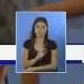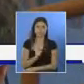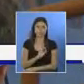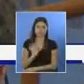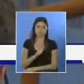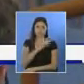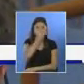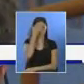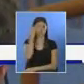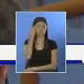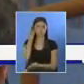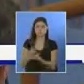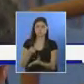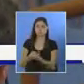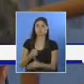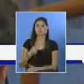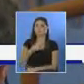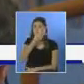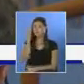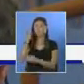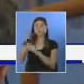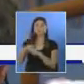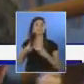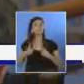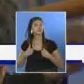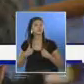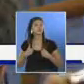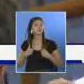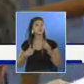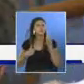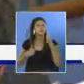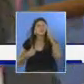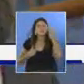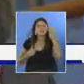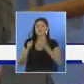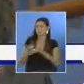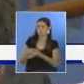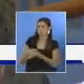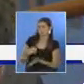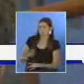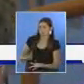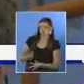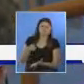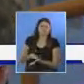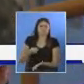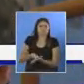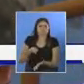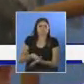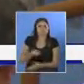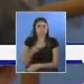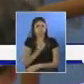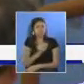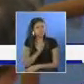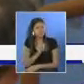Quem tem que cobrar de mim é meu eleitor, não o vereador aqui. O ele tem na cabeça? Querer me cobrar do meu